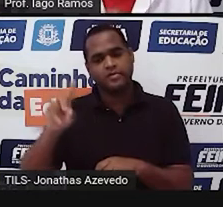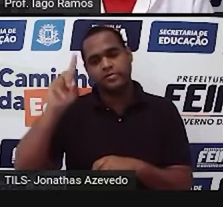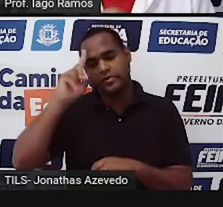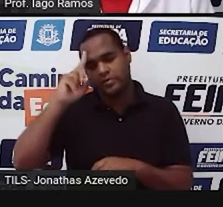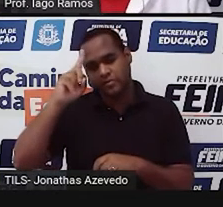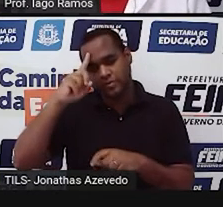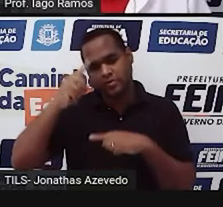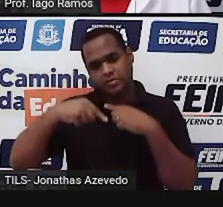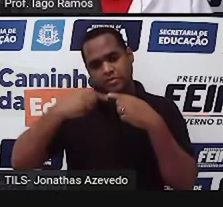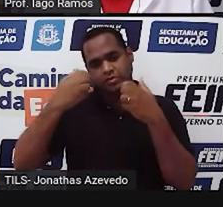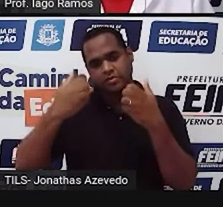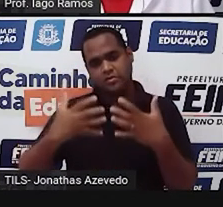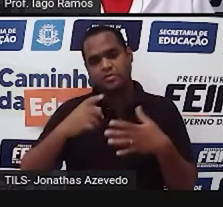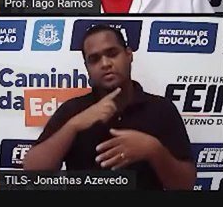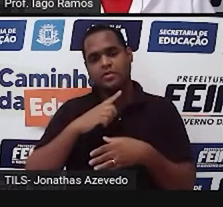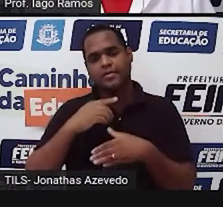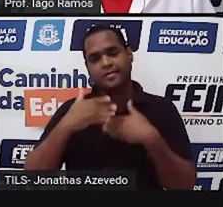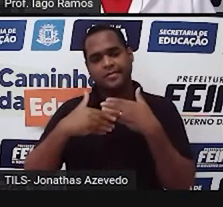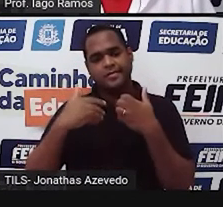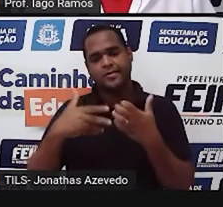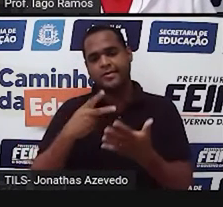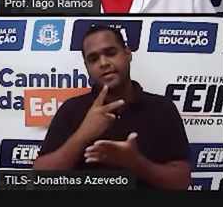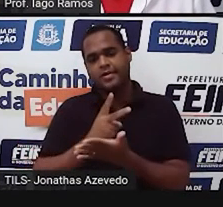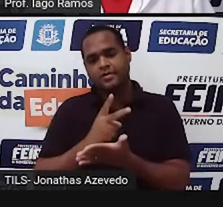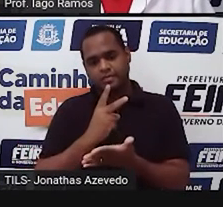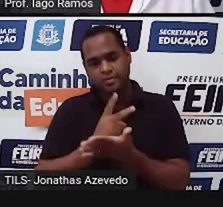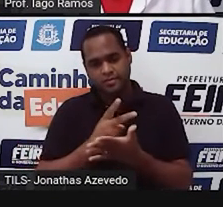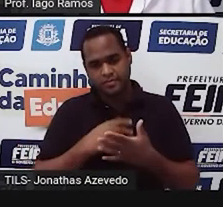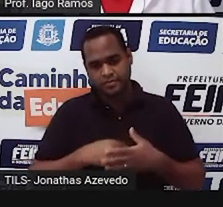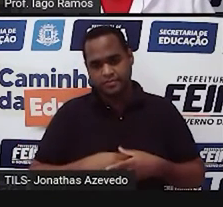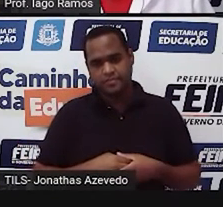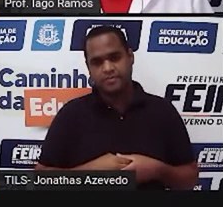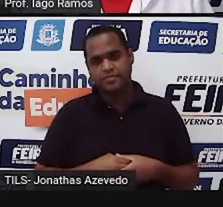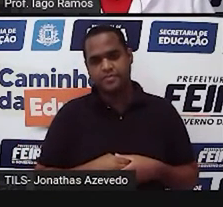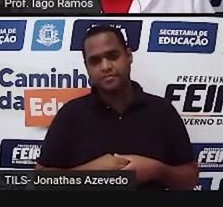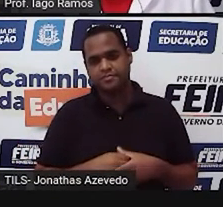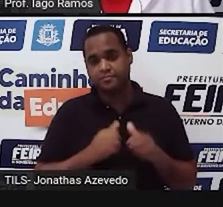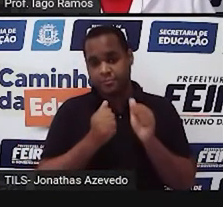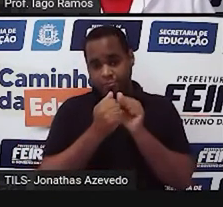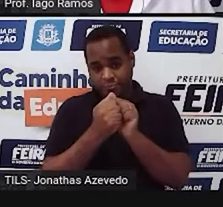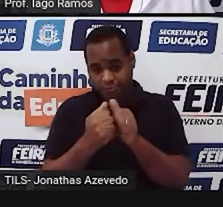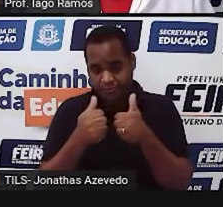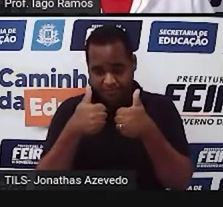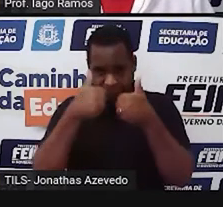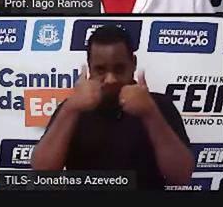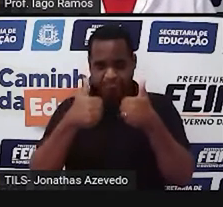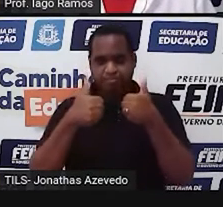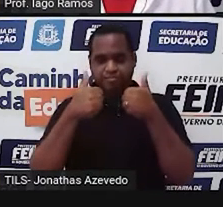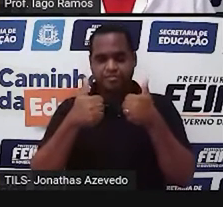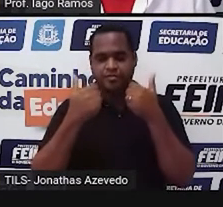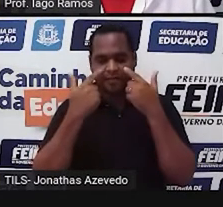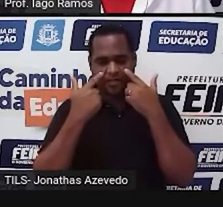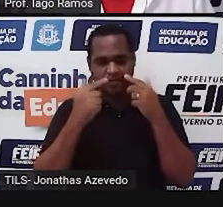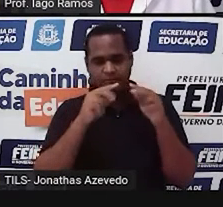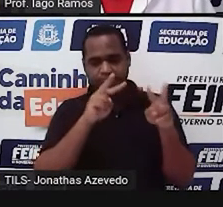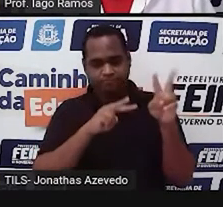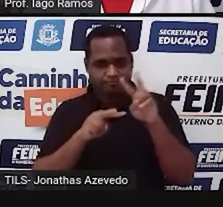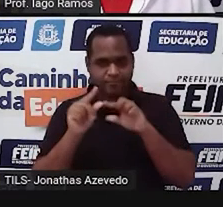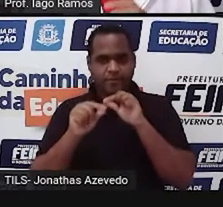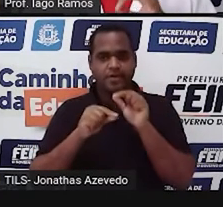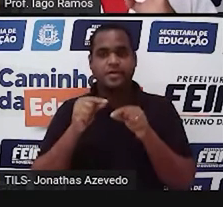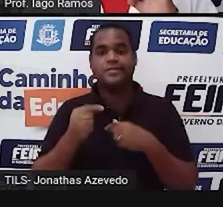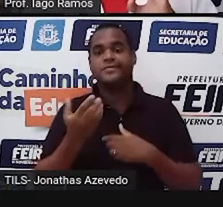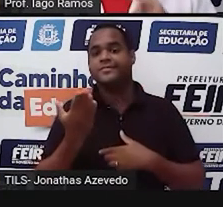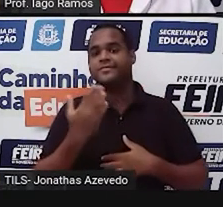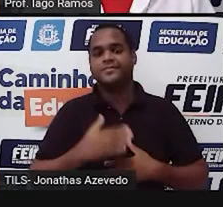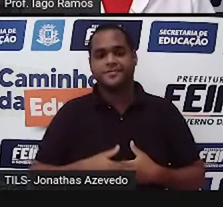Quase que o tempo certo então vamos lá juntos vem olha só